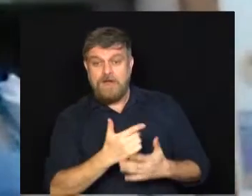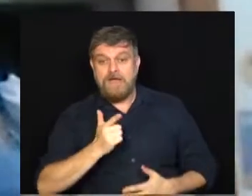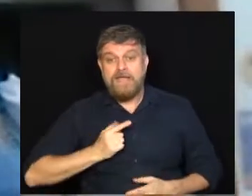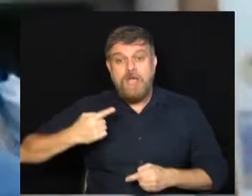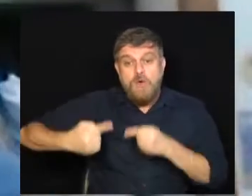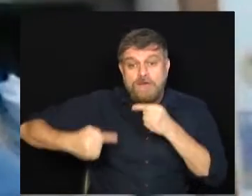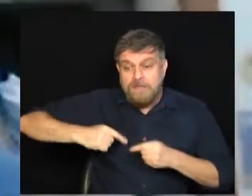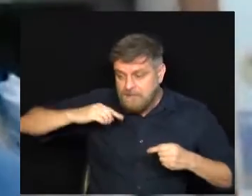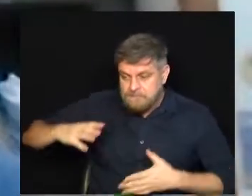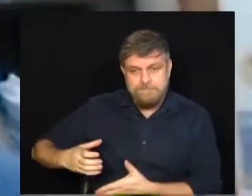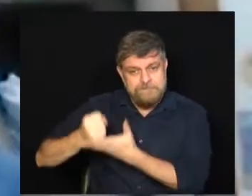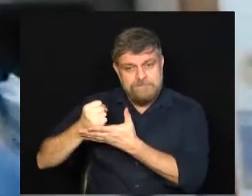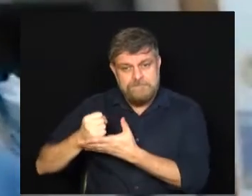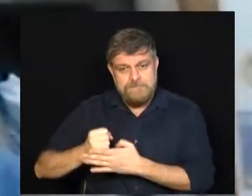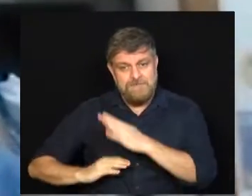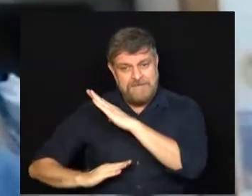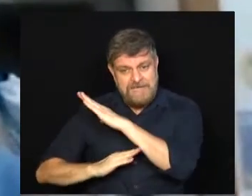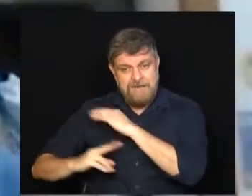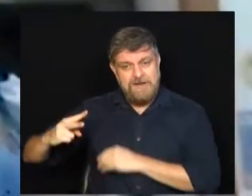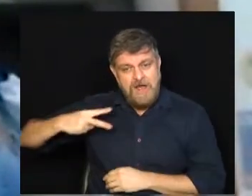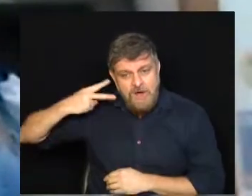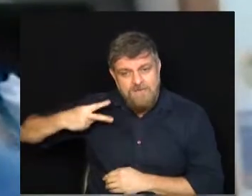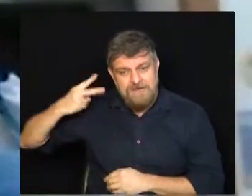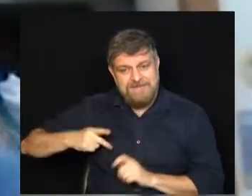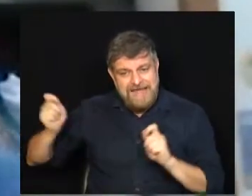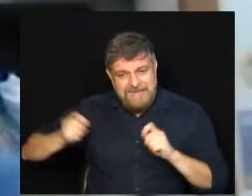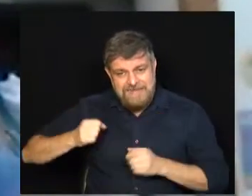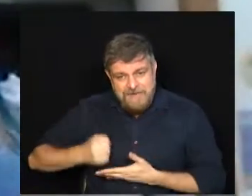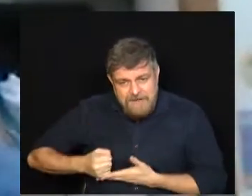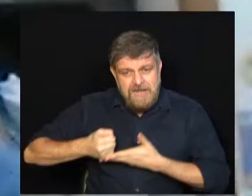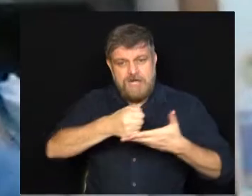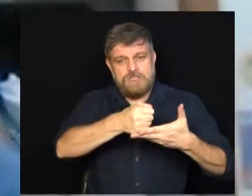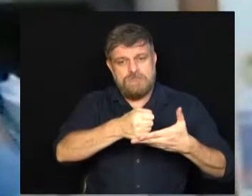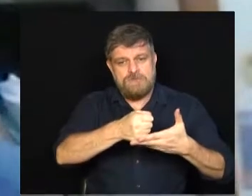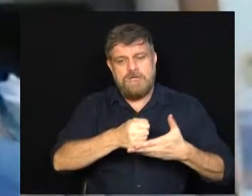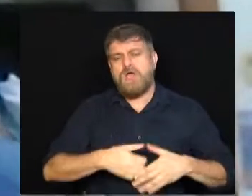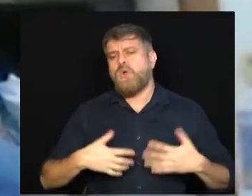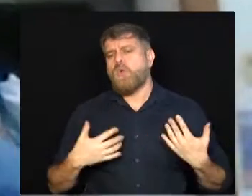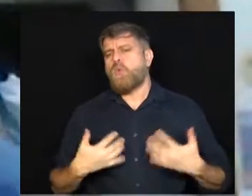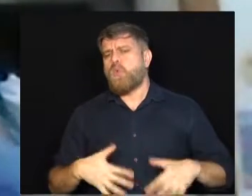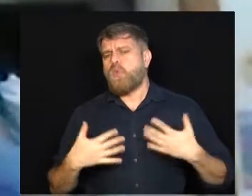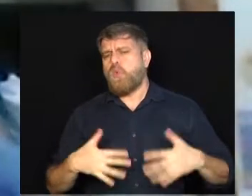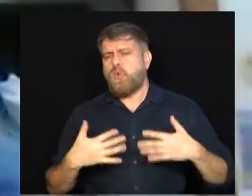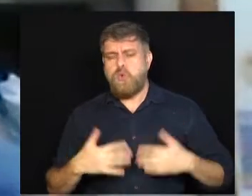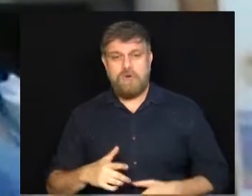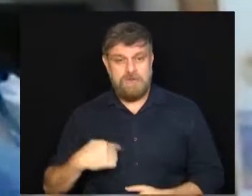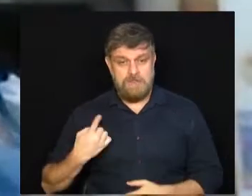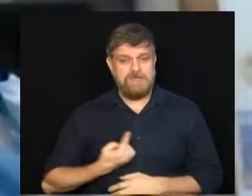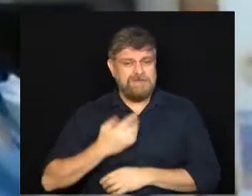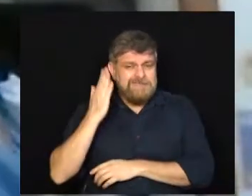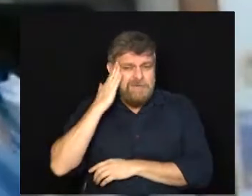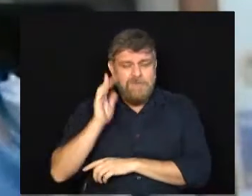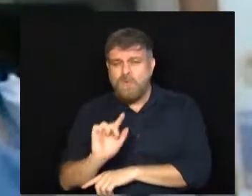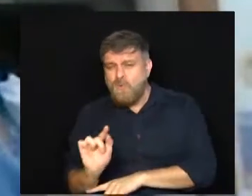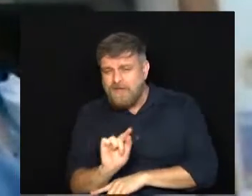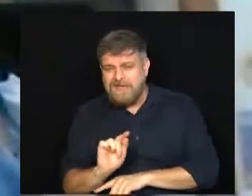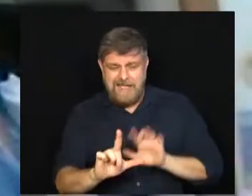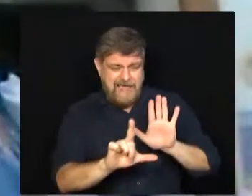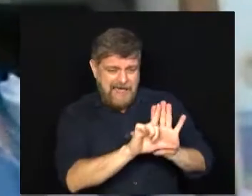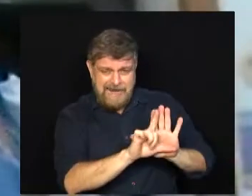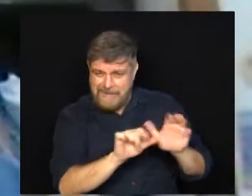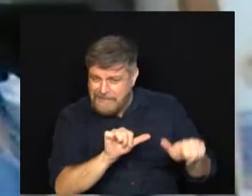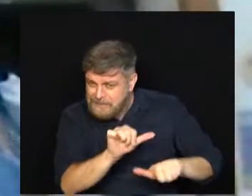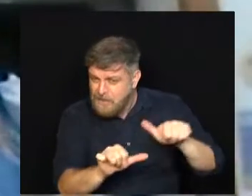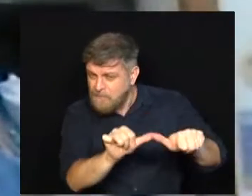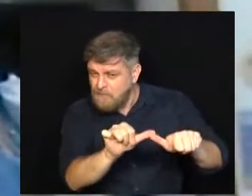debates naquilo que o Legislativo pode contribuir, que é muito. É muito. Claro que nós sabemos que a lei não muda